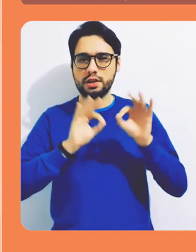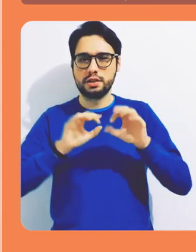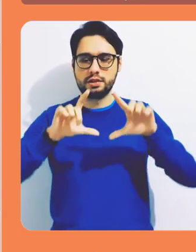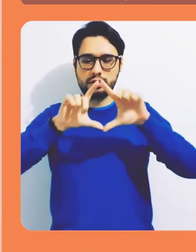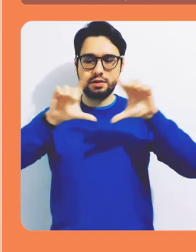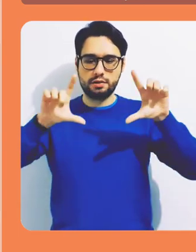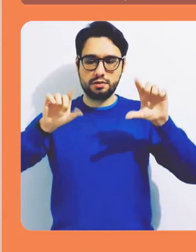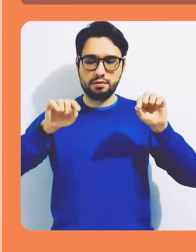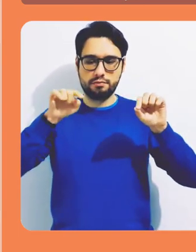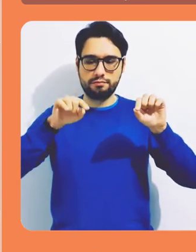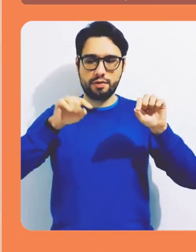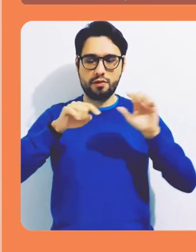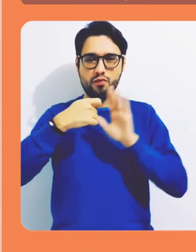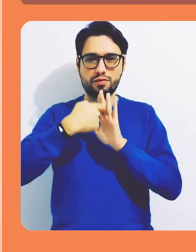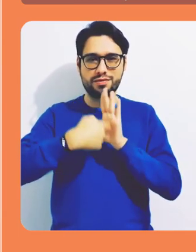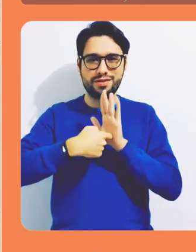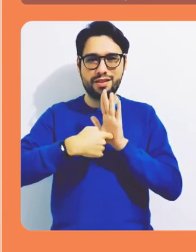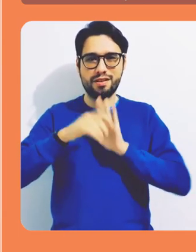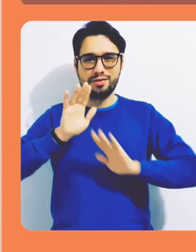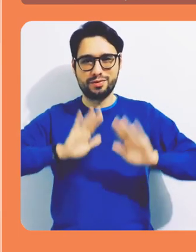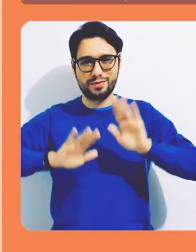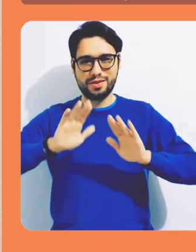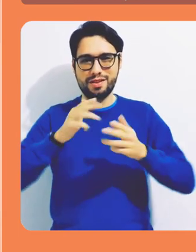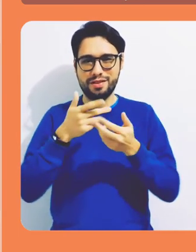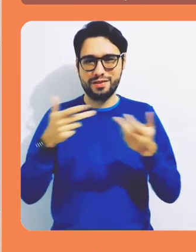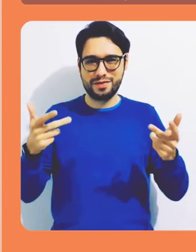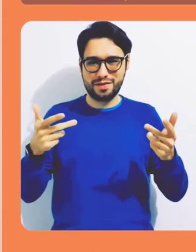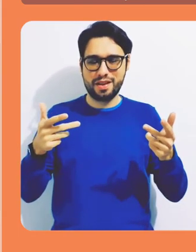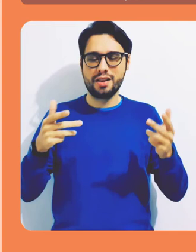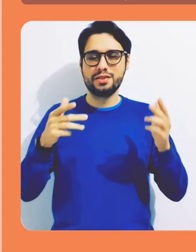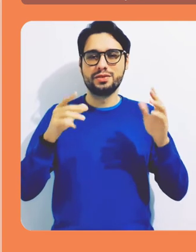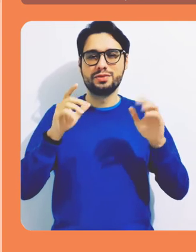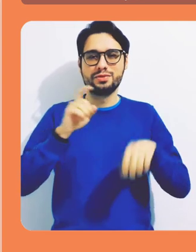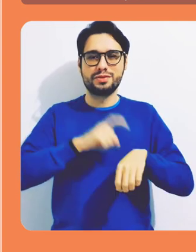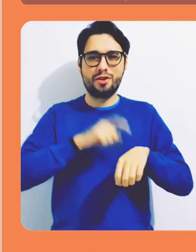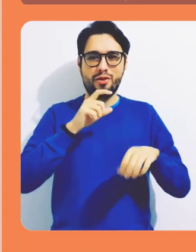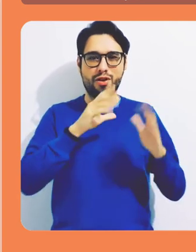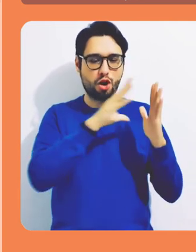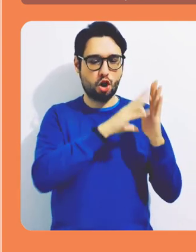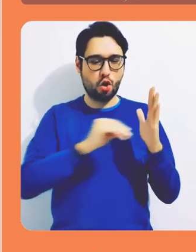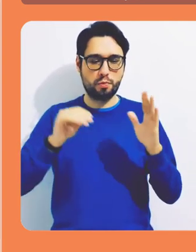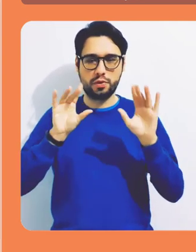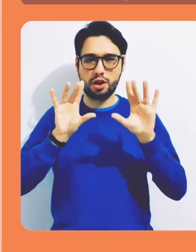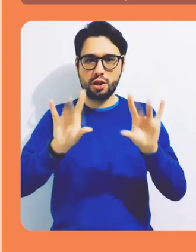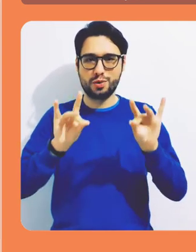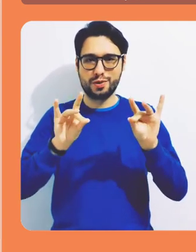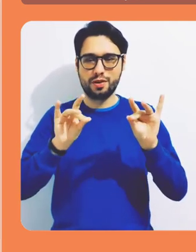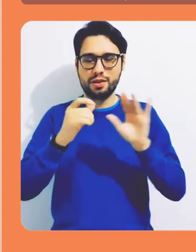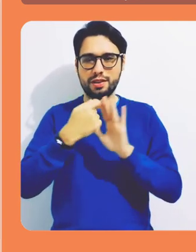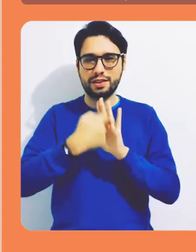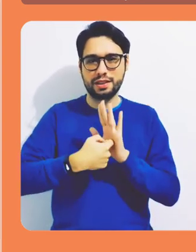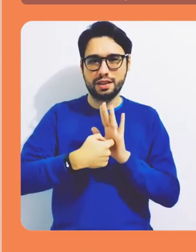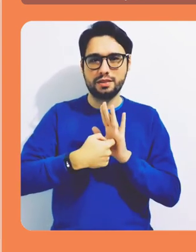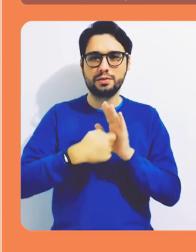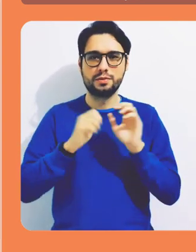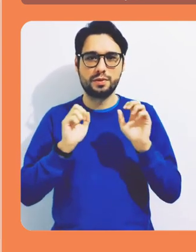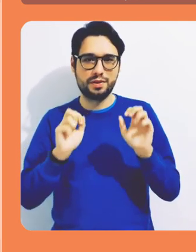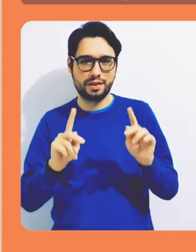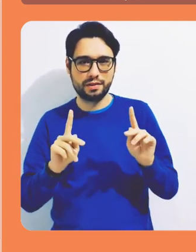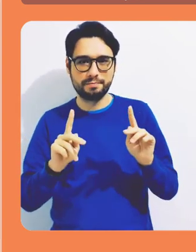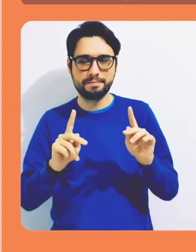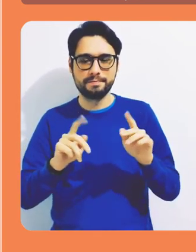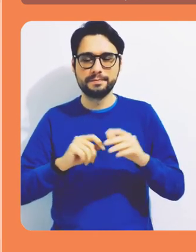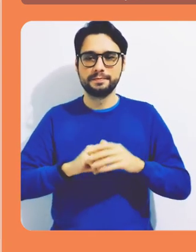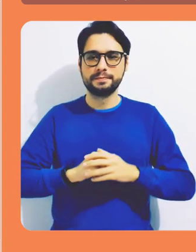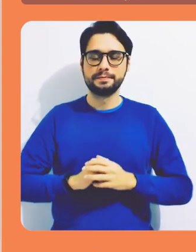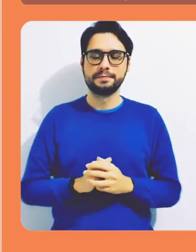os cuidados que a gente tem que ter quando a gente copia e cola informações de editores ou da